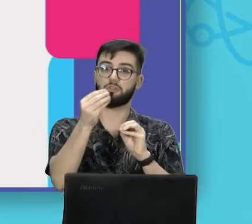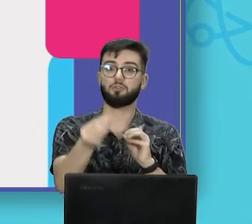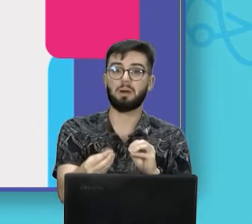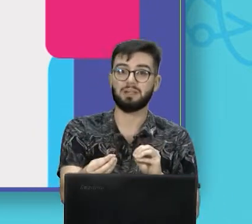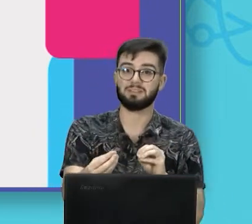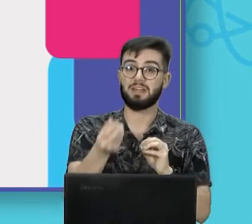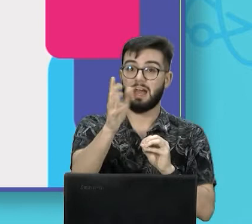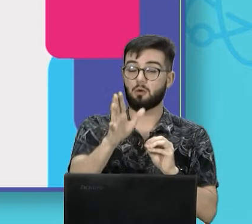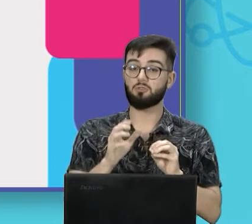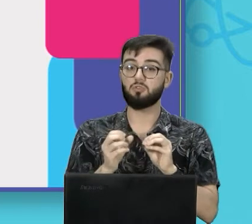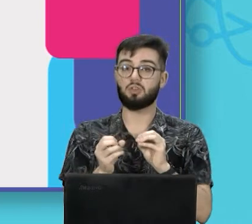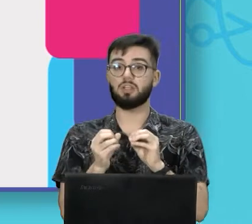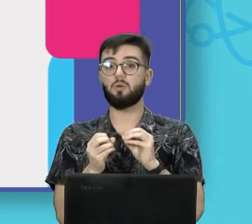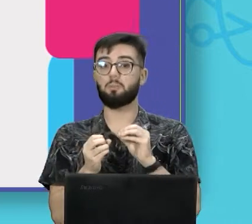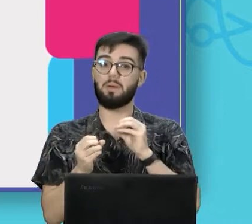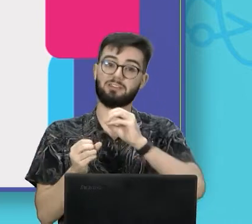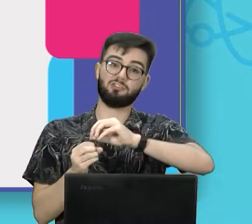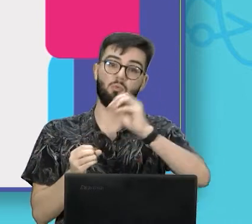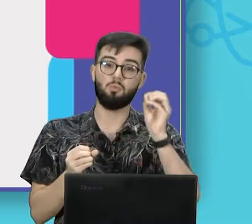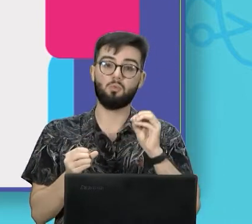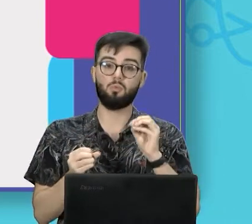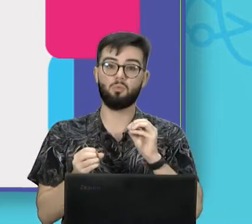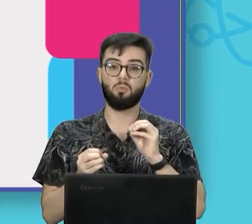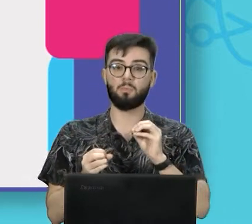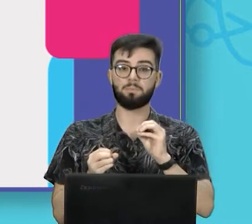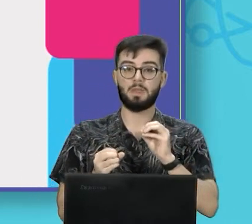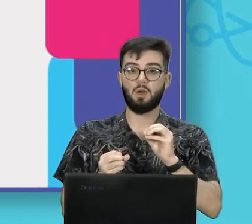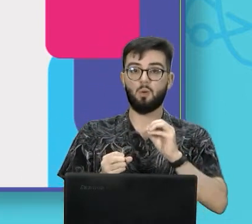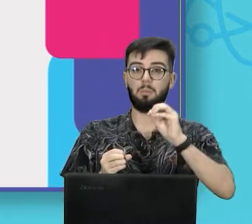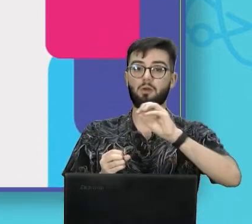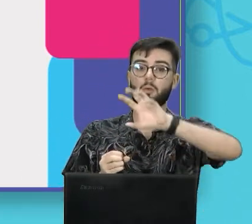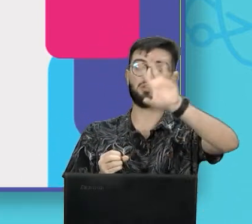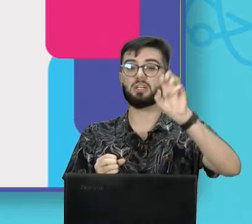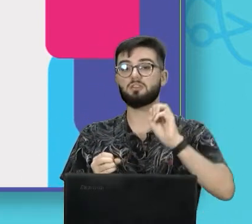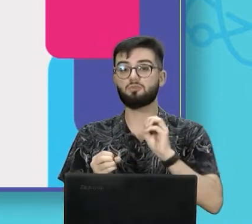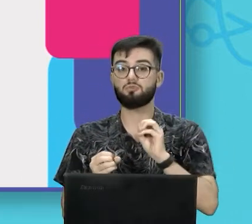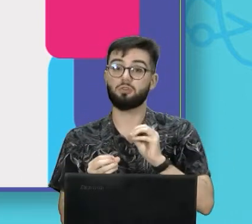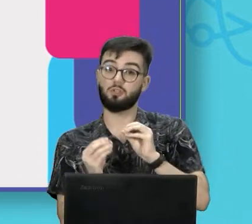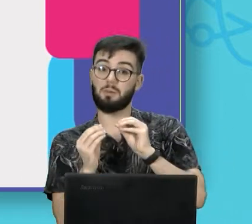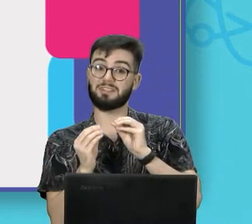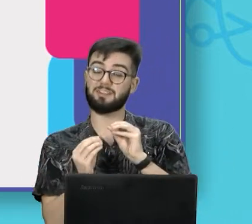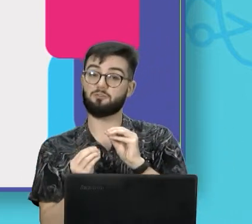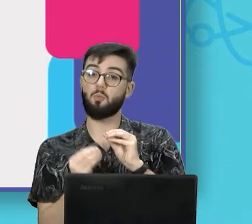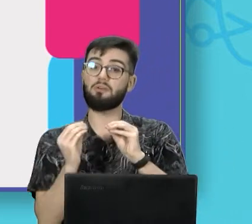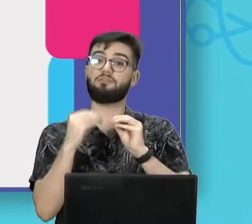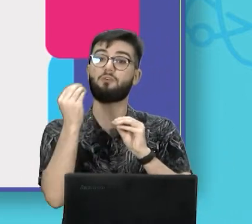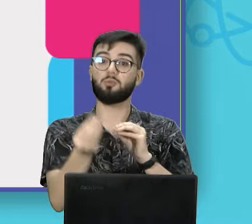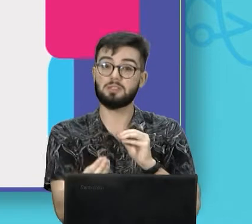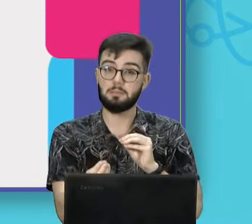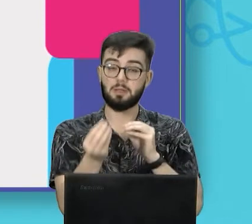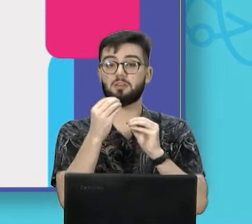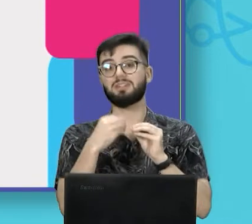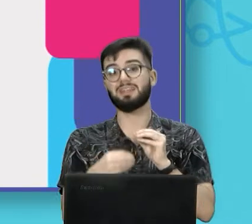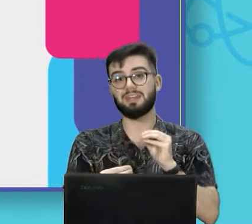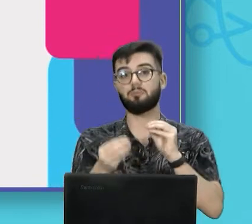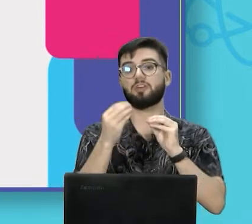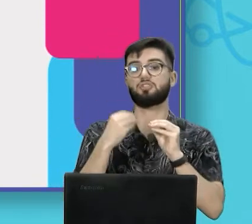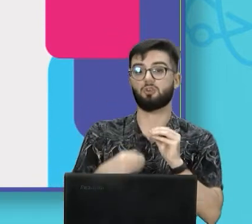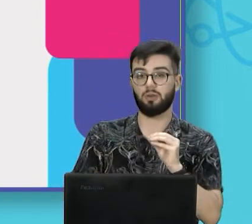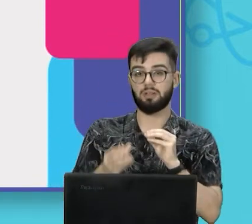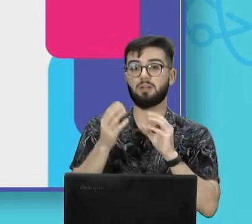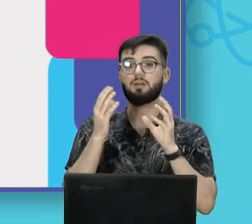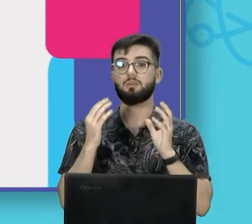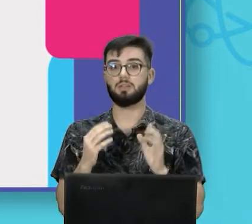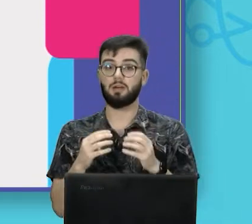reflete a ser o nosso país a constituição ela não é só um um mero objeto de estudo jurídico mas ela serve como uma fonte a nós